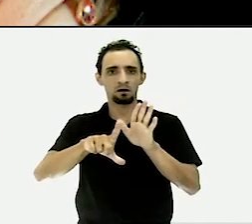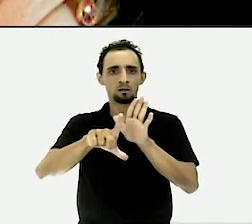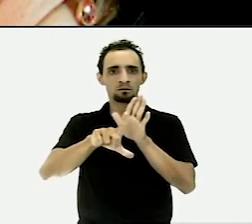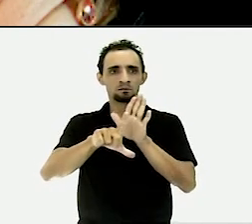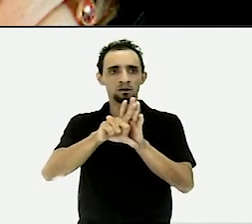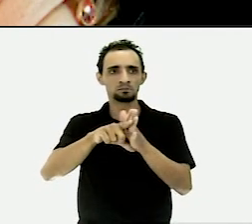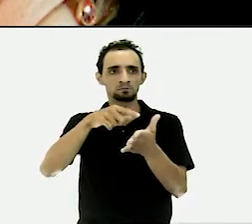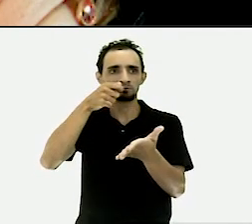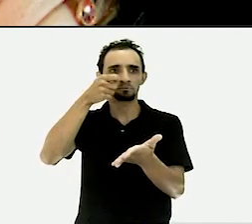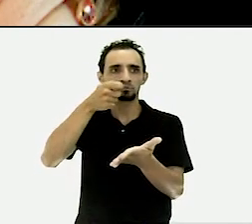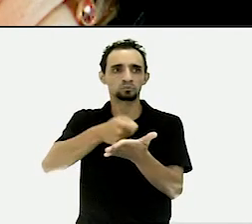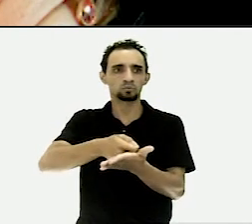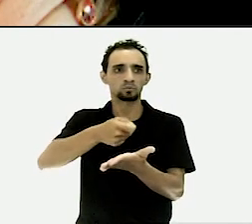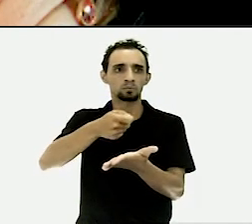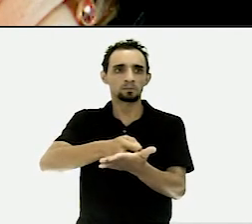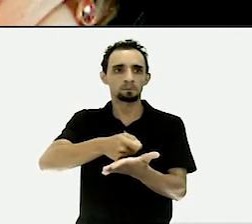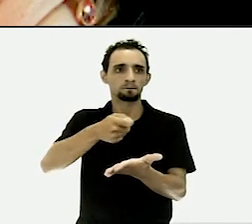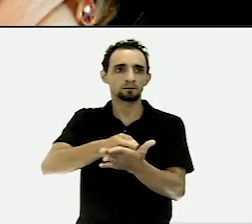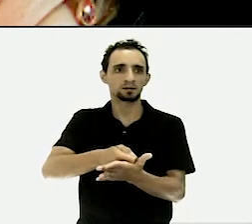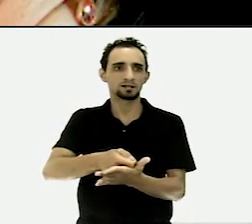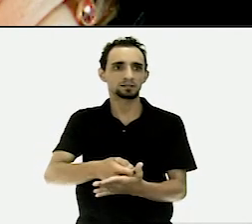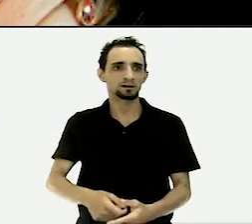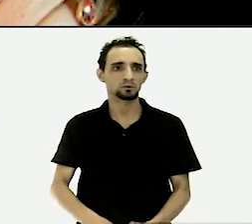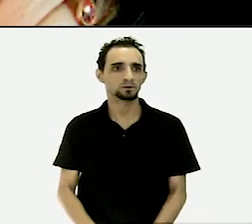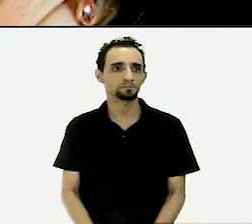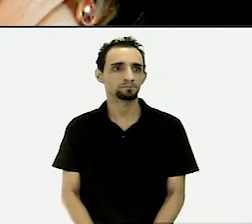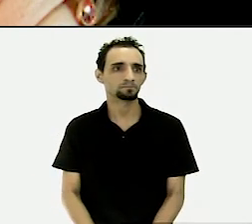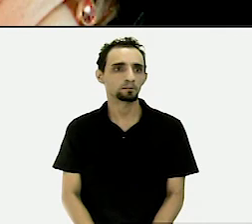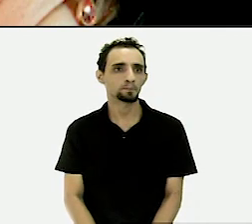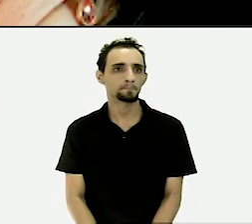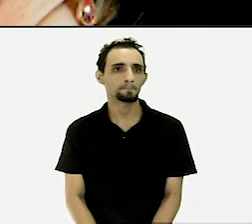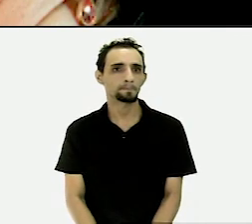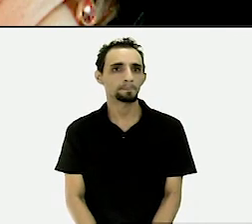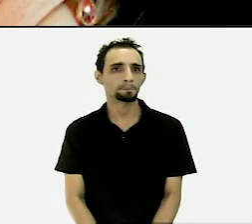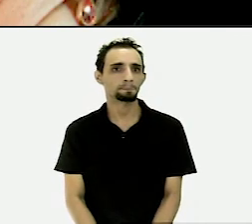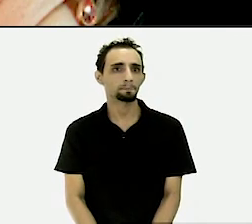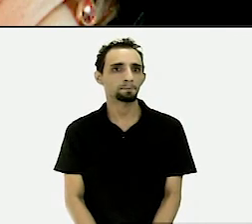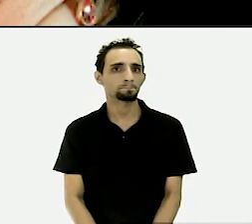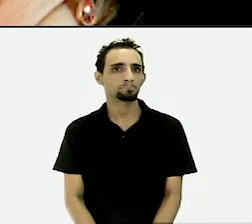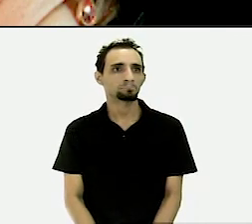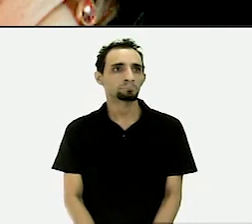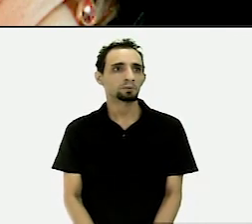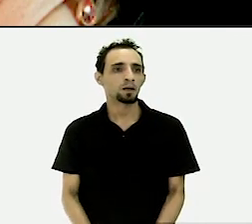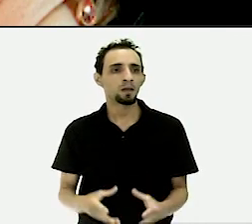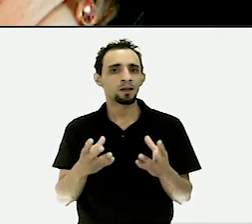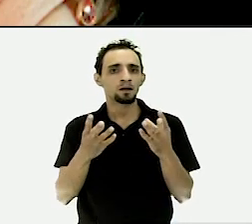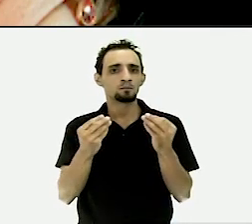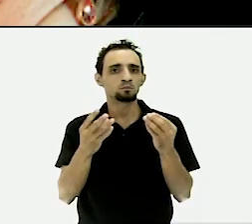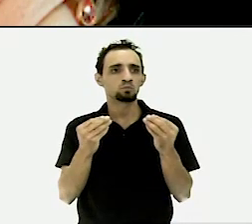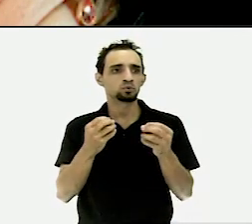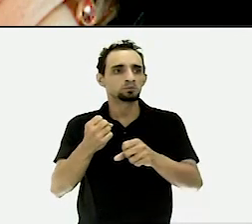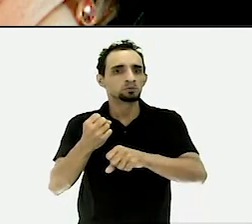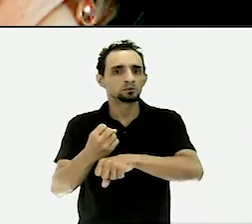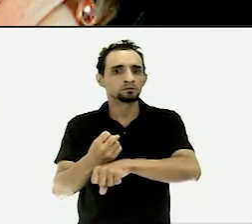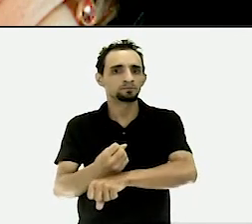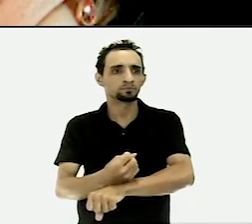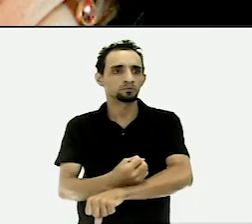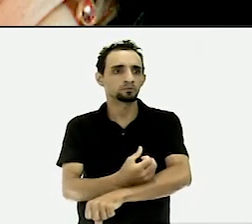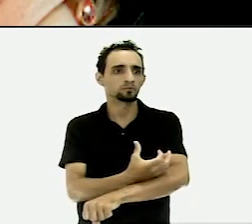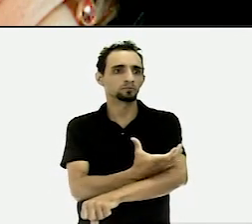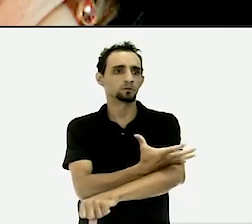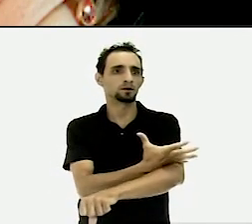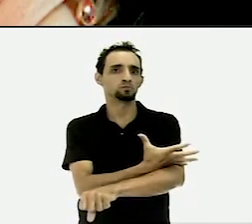numa cadeira, poder falar sobre aceitar, falar que estava tudo ok, que existe um outro lado da